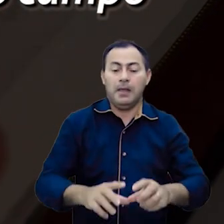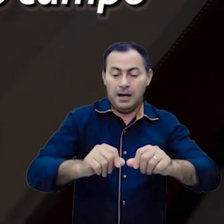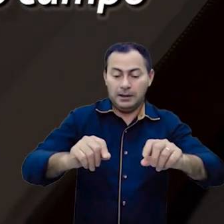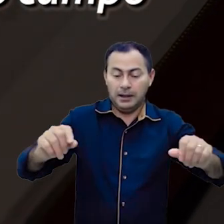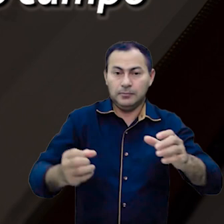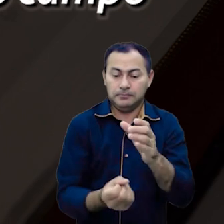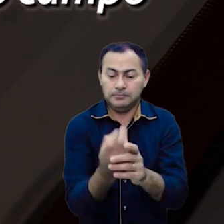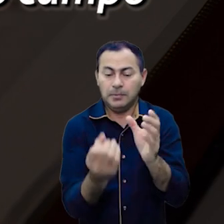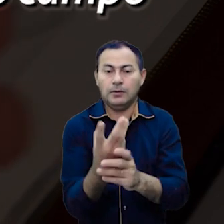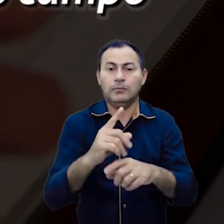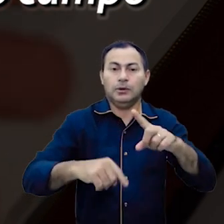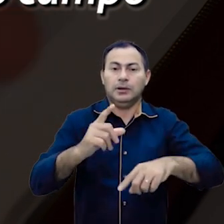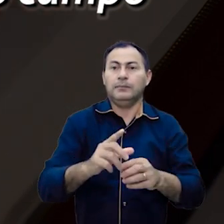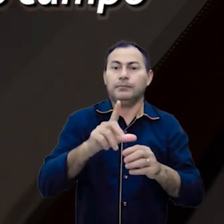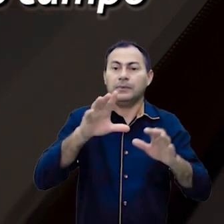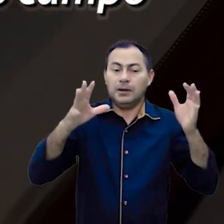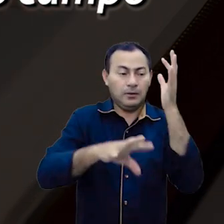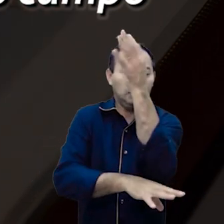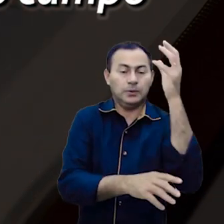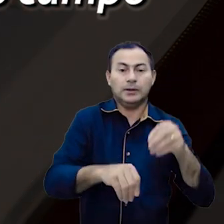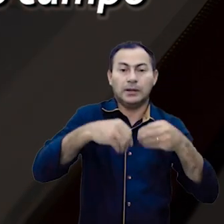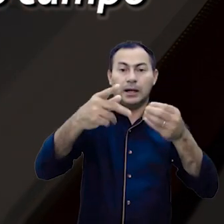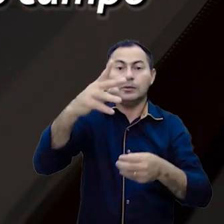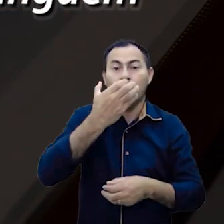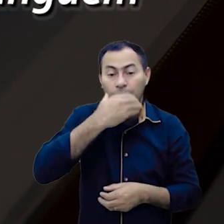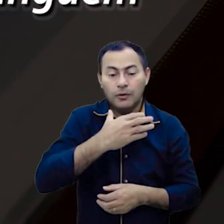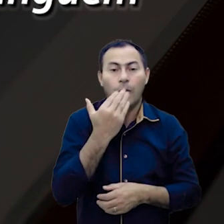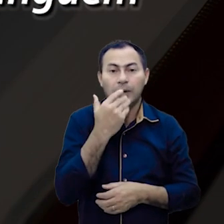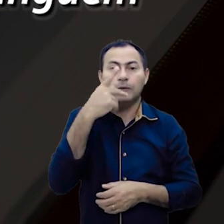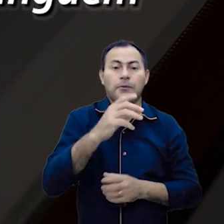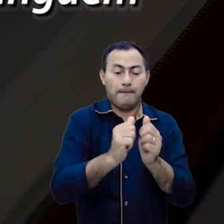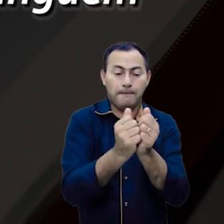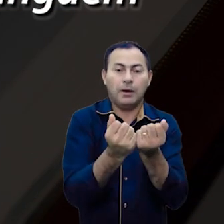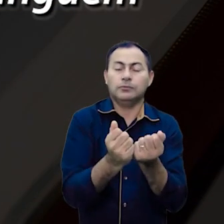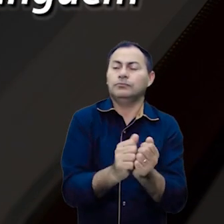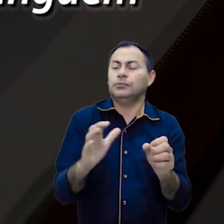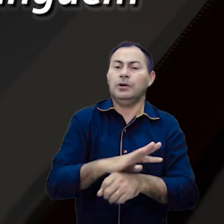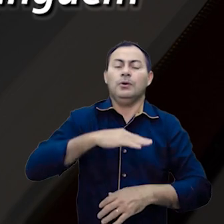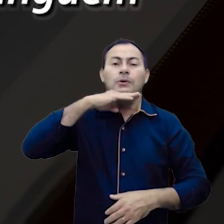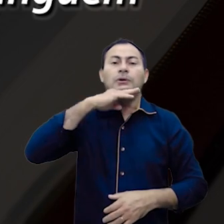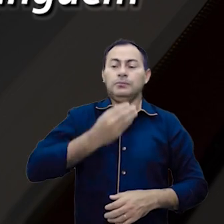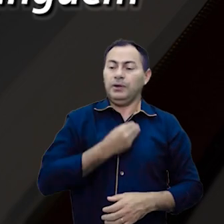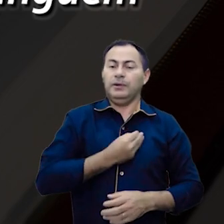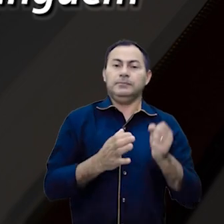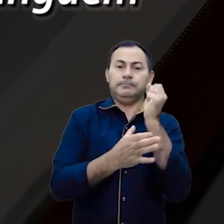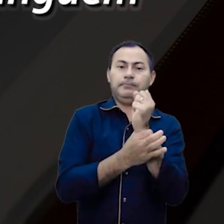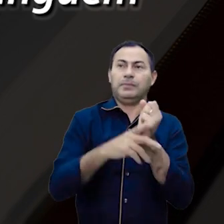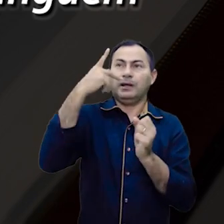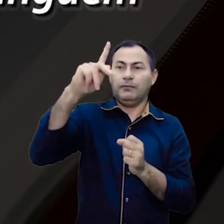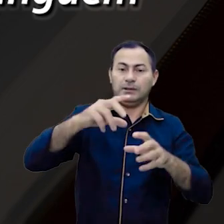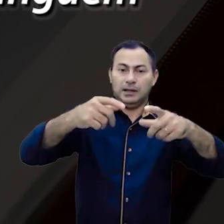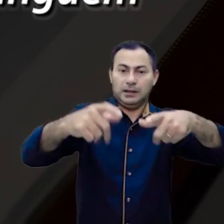a terra dará o seu produto e a árvore do campo dará o seu fruto comereis o vosso pão afastar e habitarei